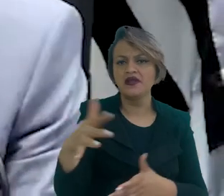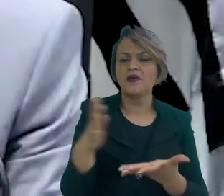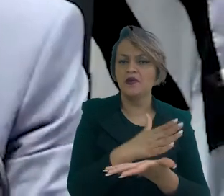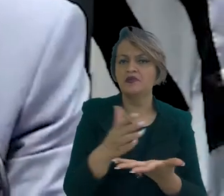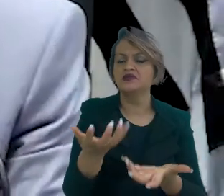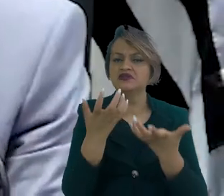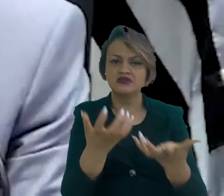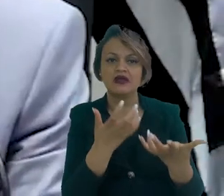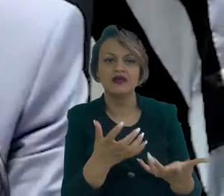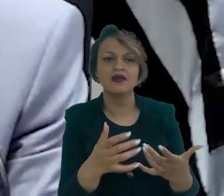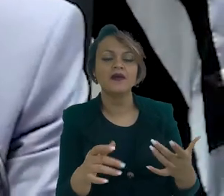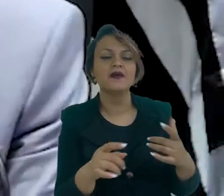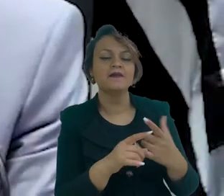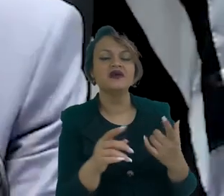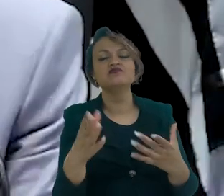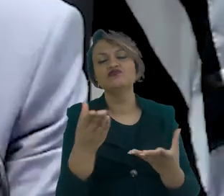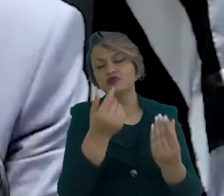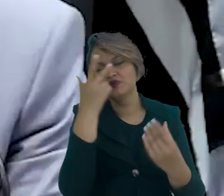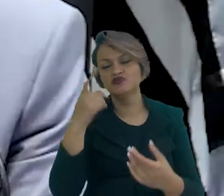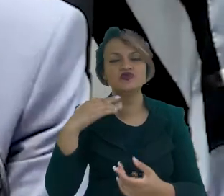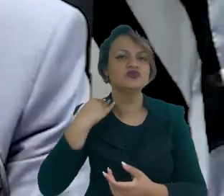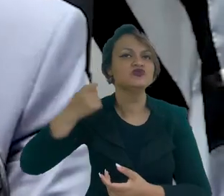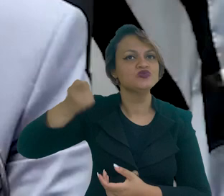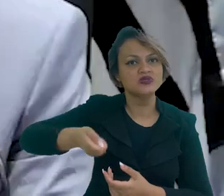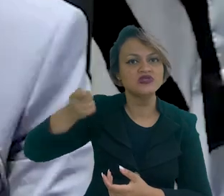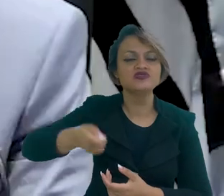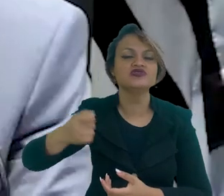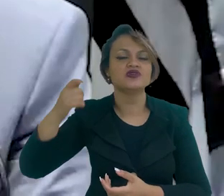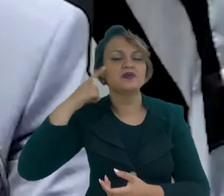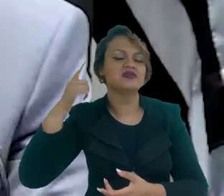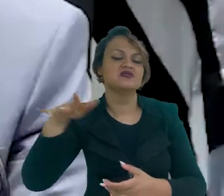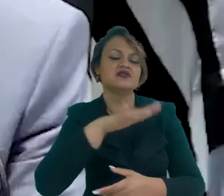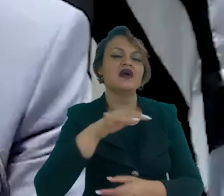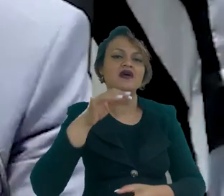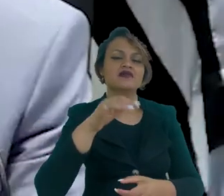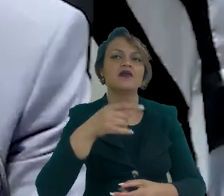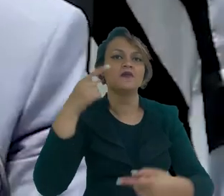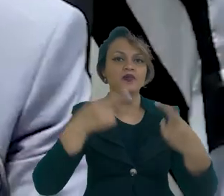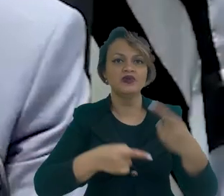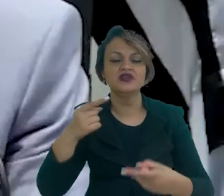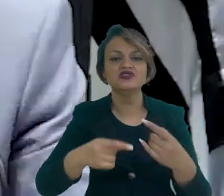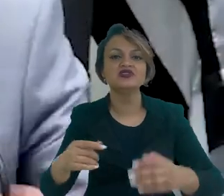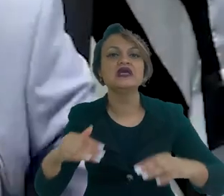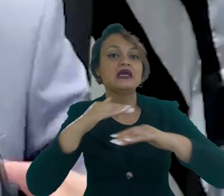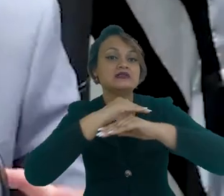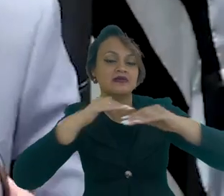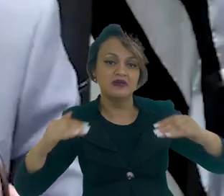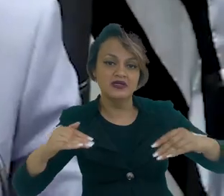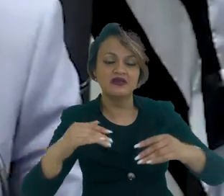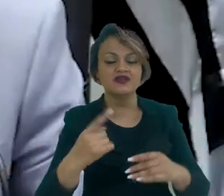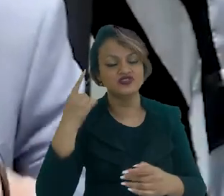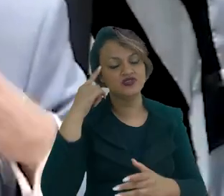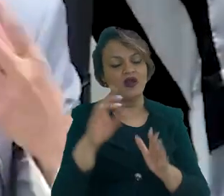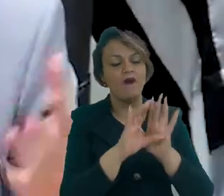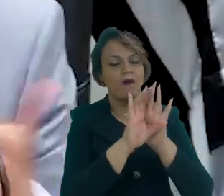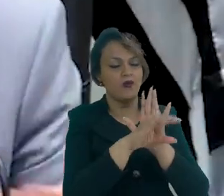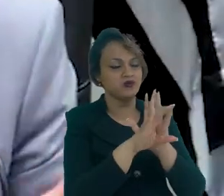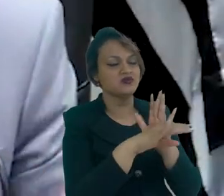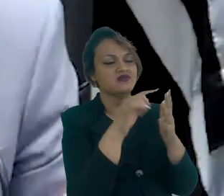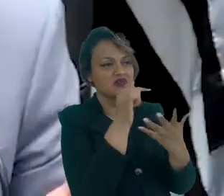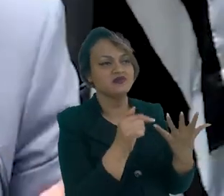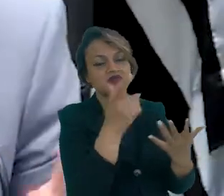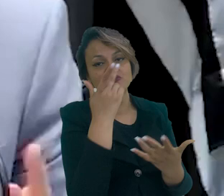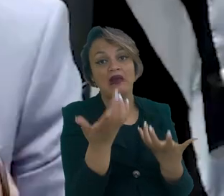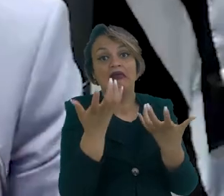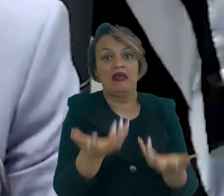eu acho que é desejada em alguns setores e que muito juristas e mesmo do ponto de vista político a instabilidade